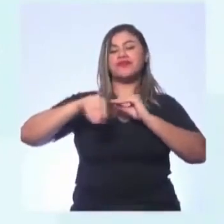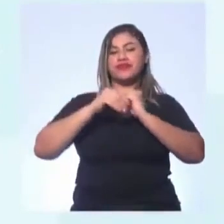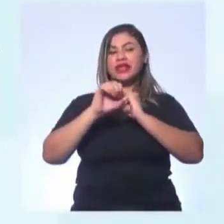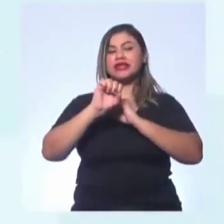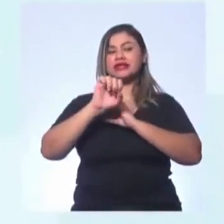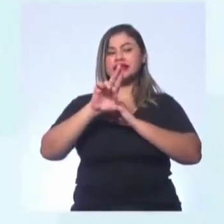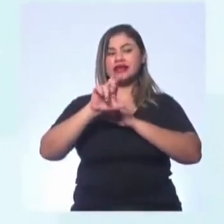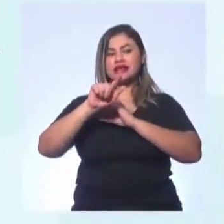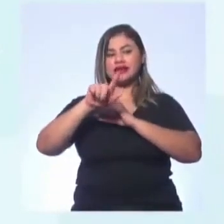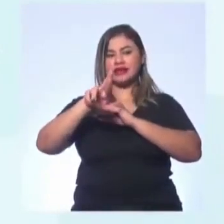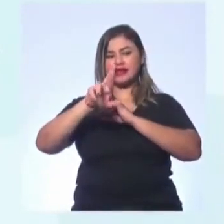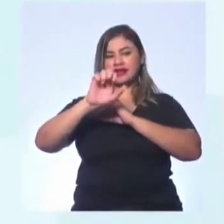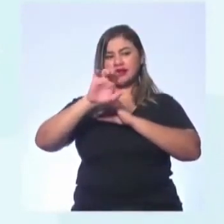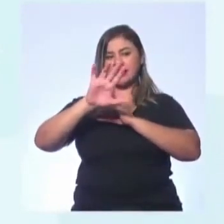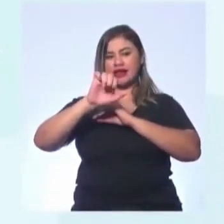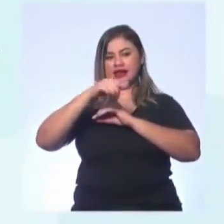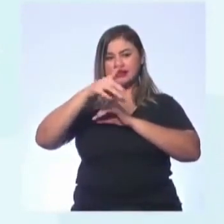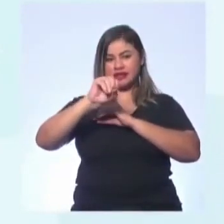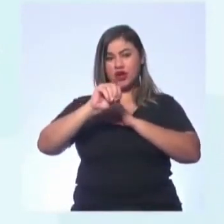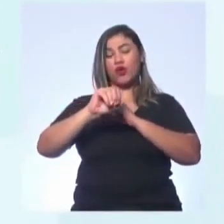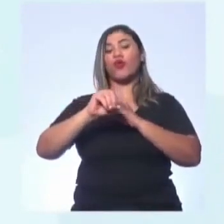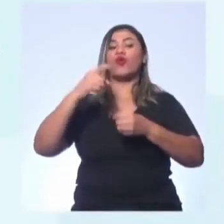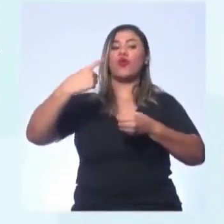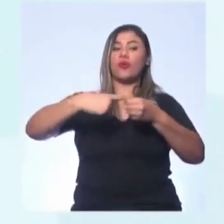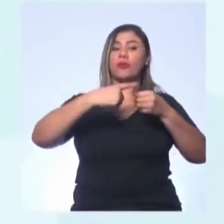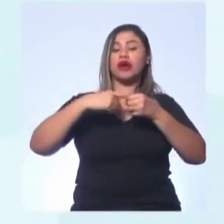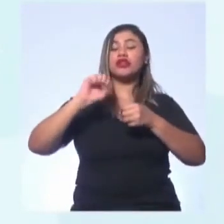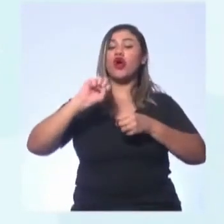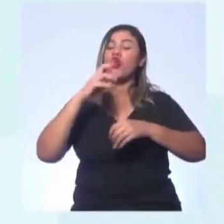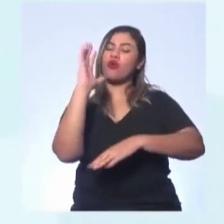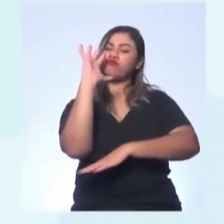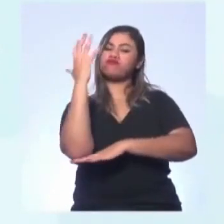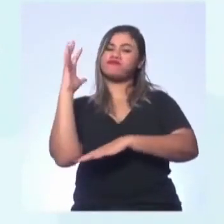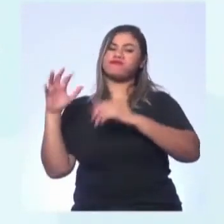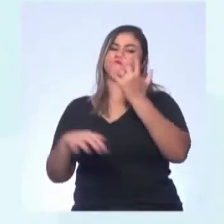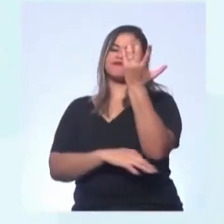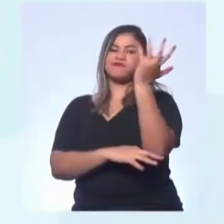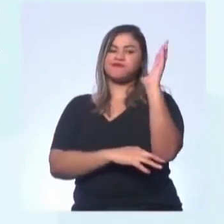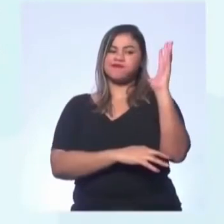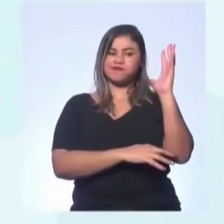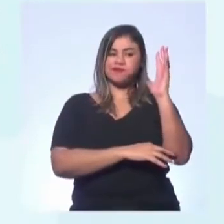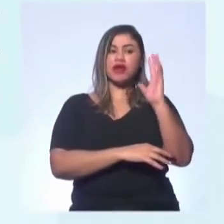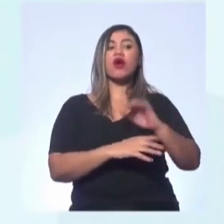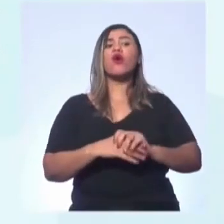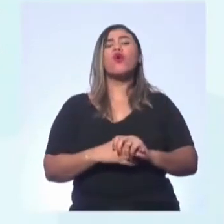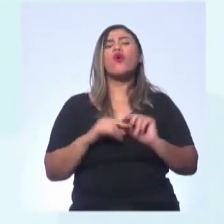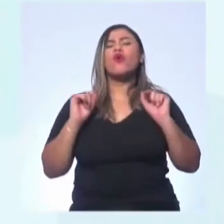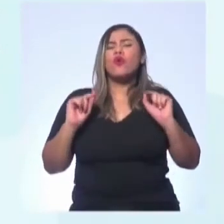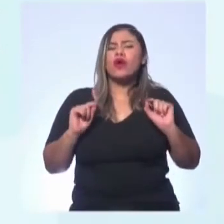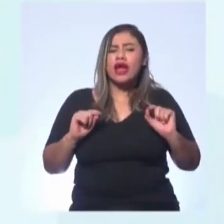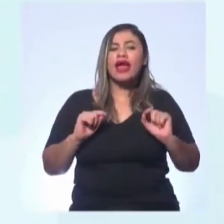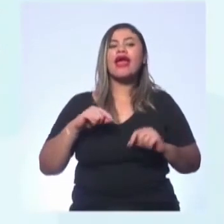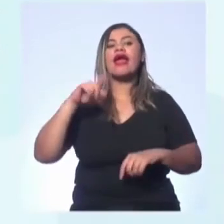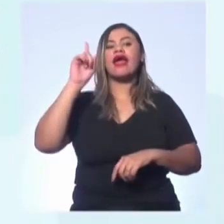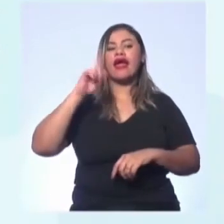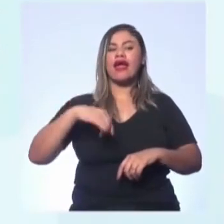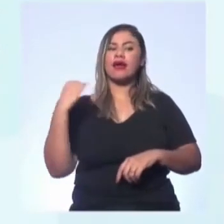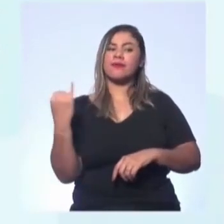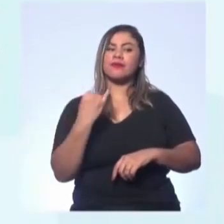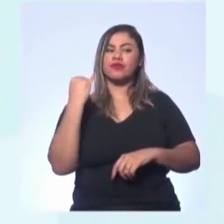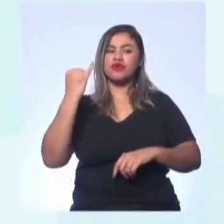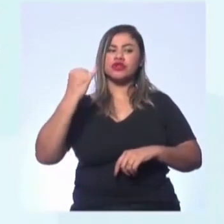ambiental. Então acompanhe aí na tela, né, a leitura. A segregação urbana ou ambiental é uma das faces